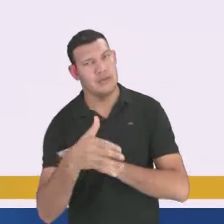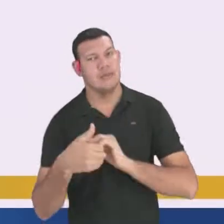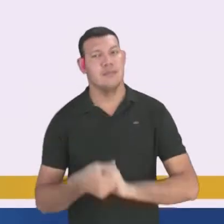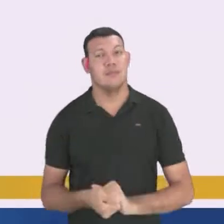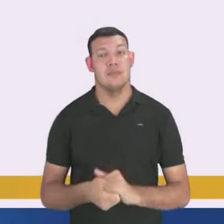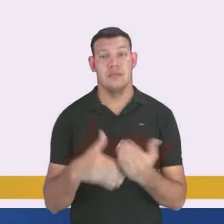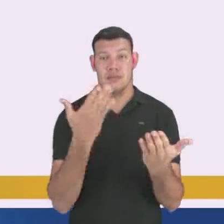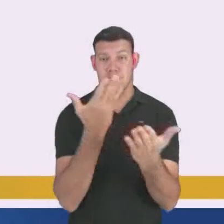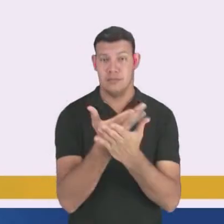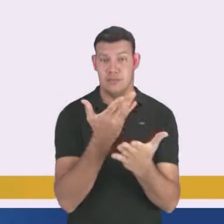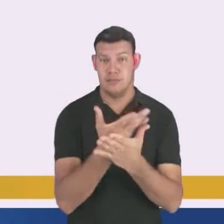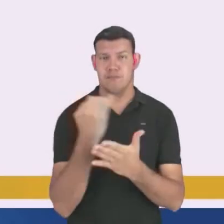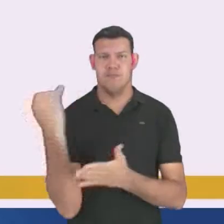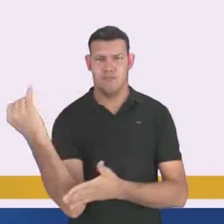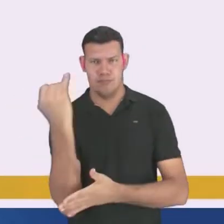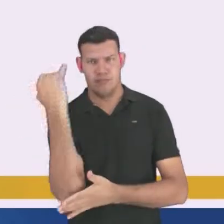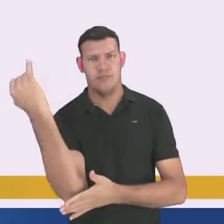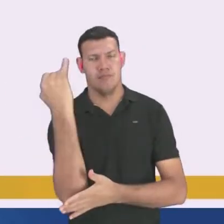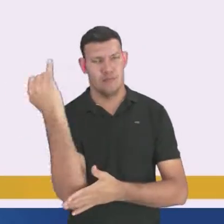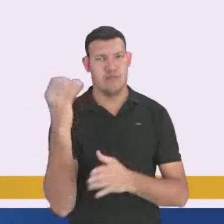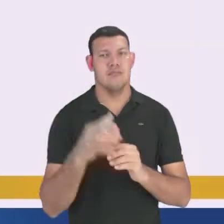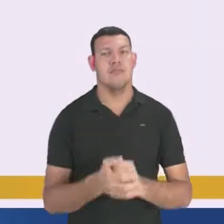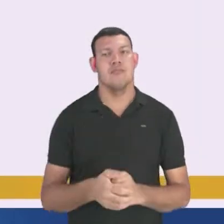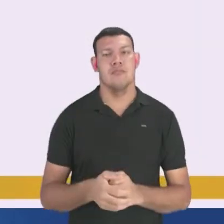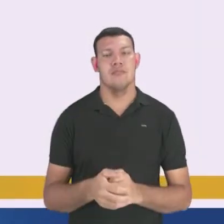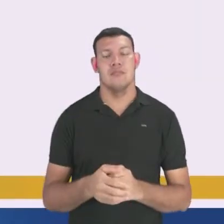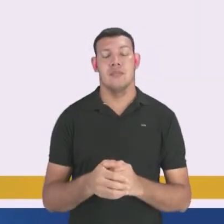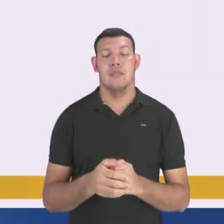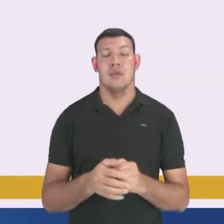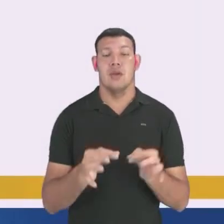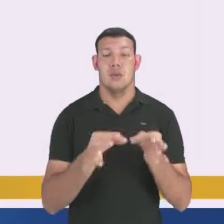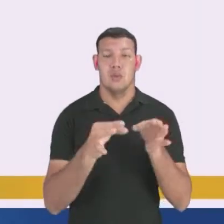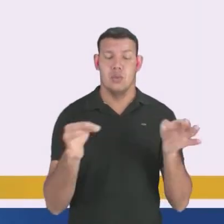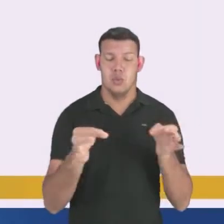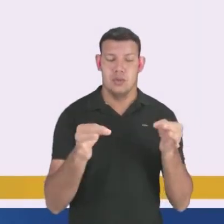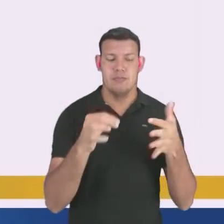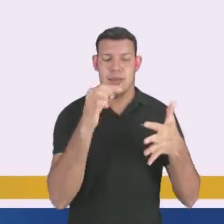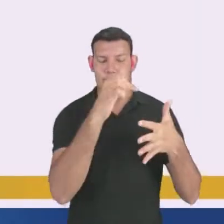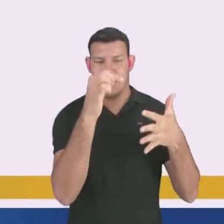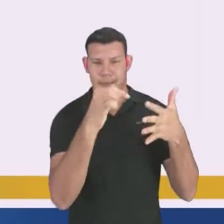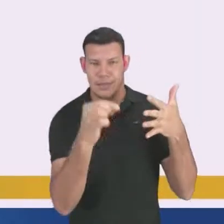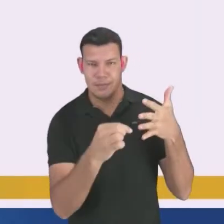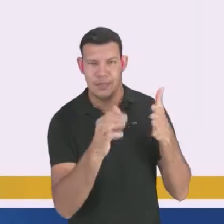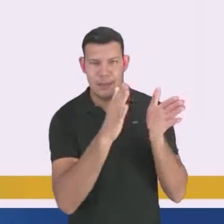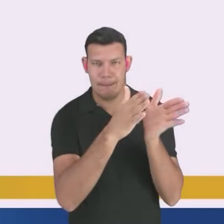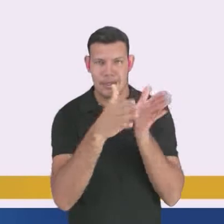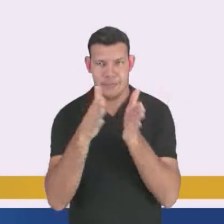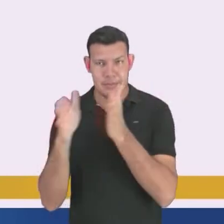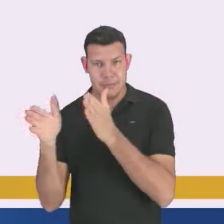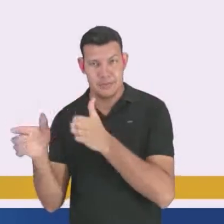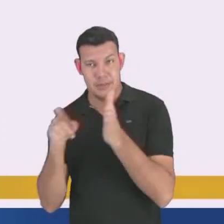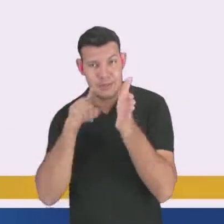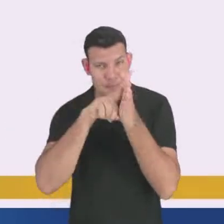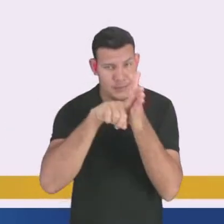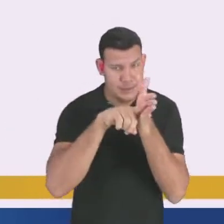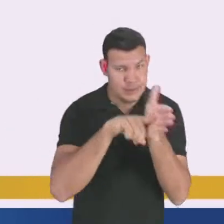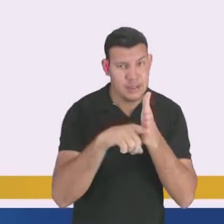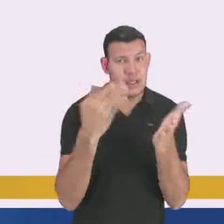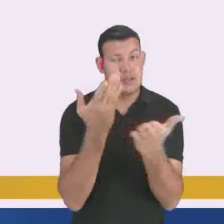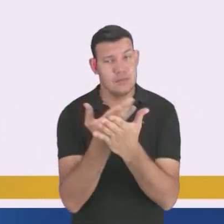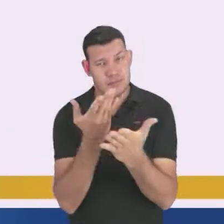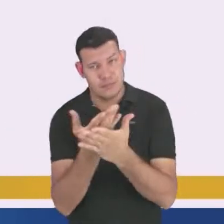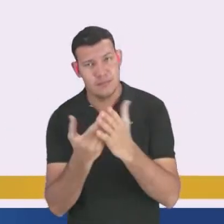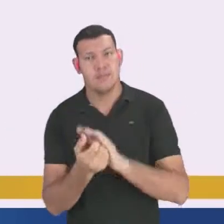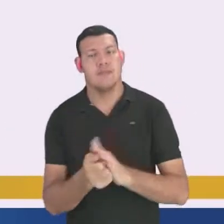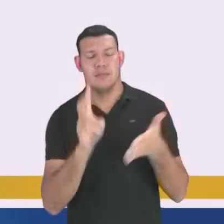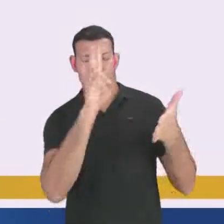nós estudamos a importância do cumprimento das etapas de uma pesquisa estatística, né? E estudamos também